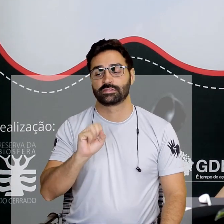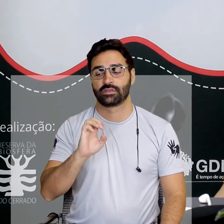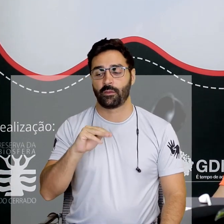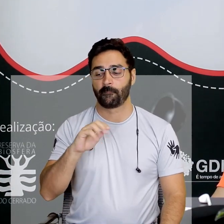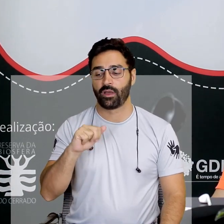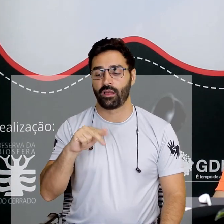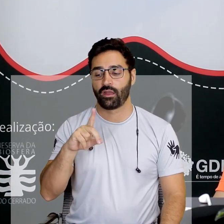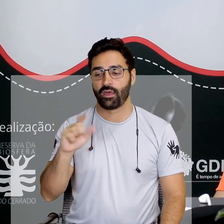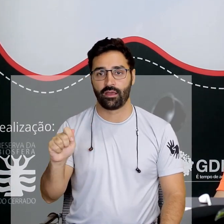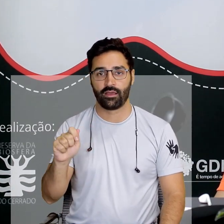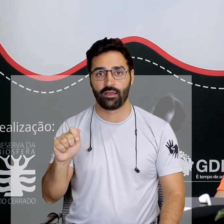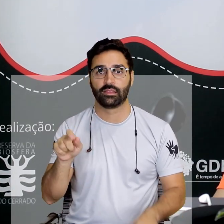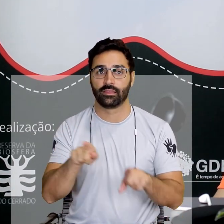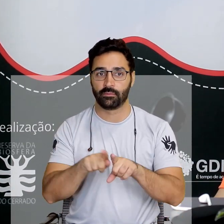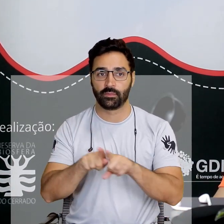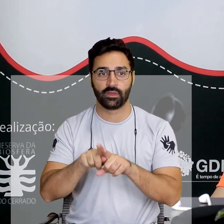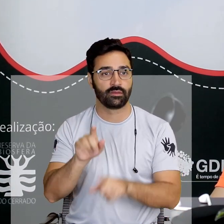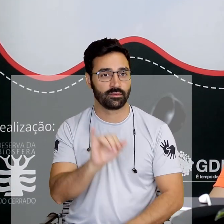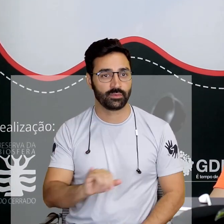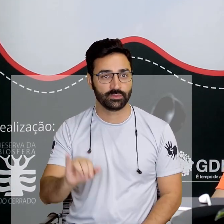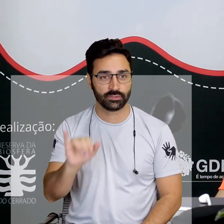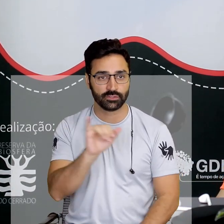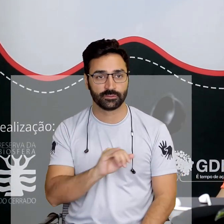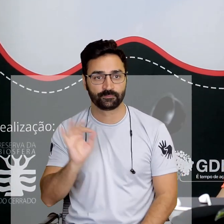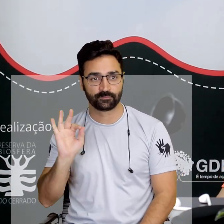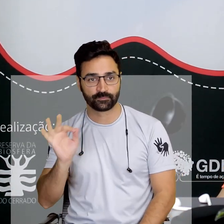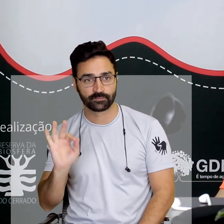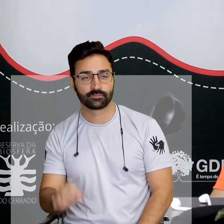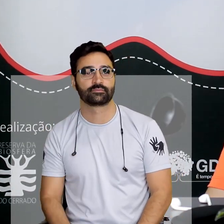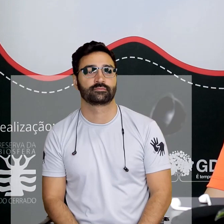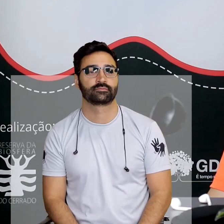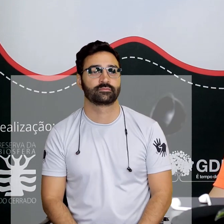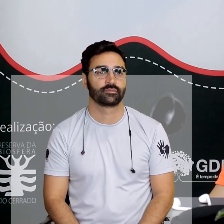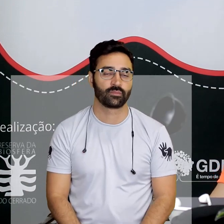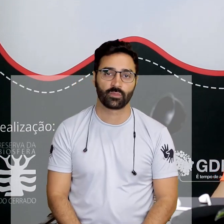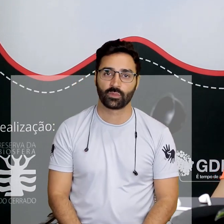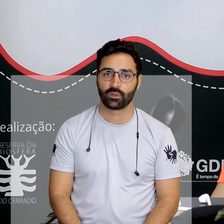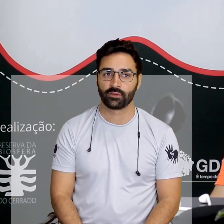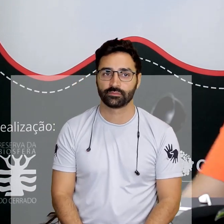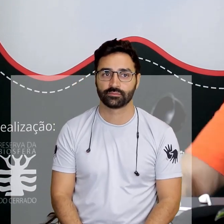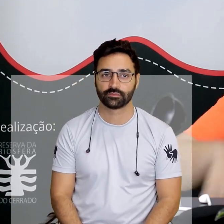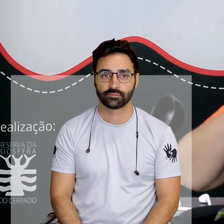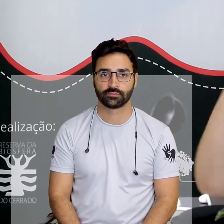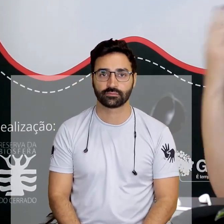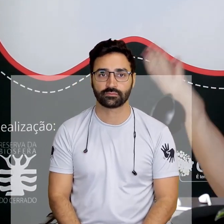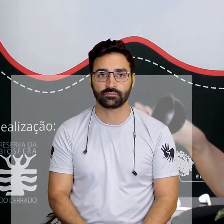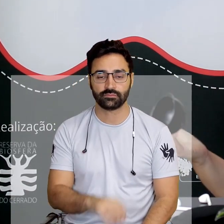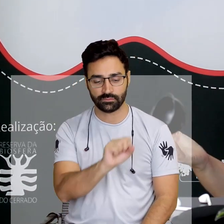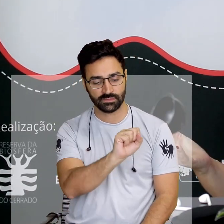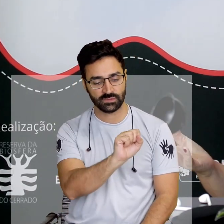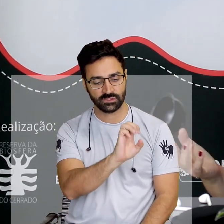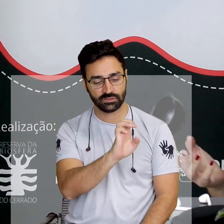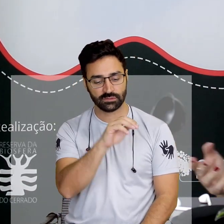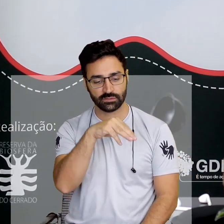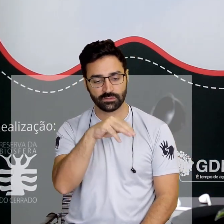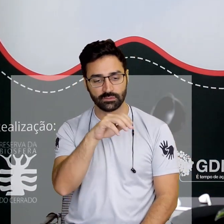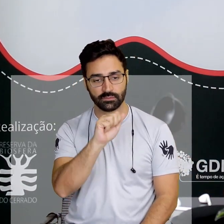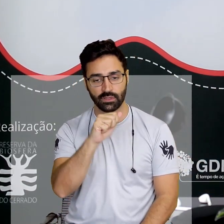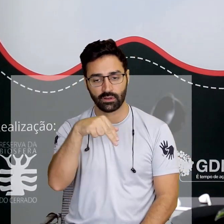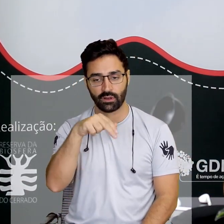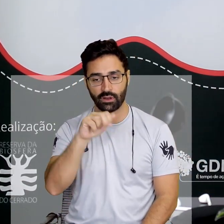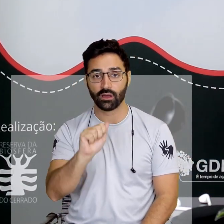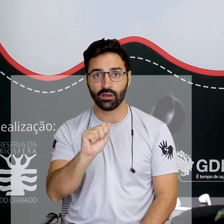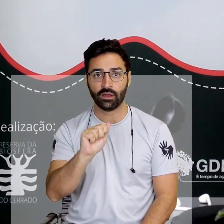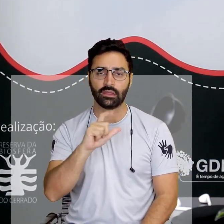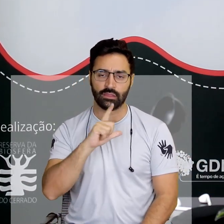são importantes, né? Então, a gente tem aqui, qual que é o sinal de semana? A gente